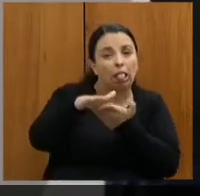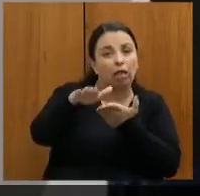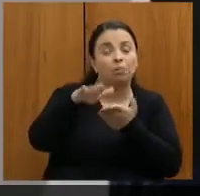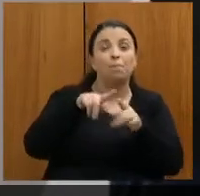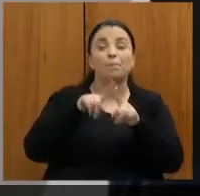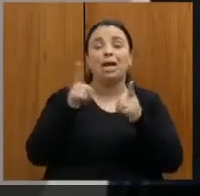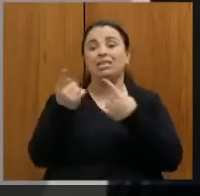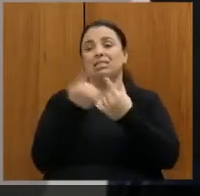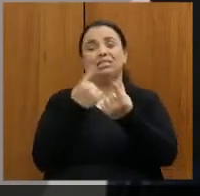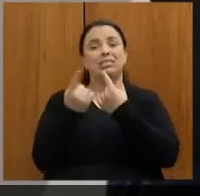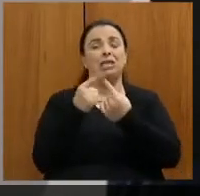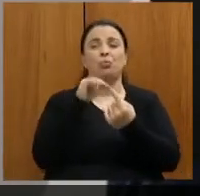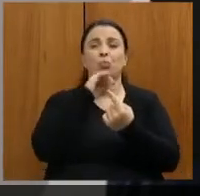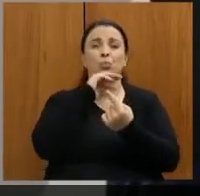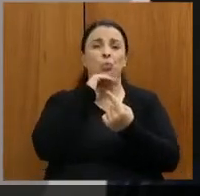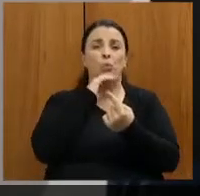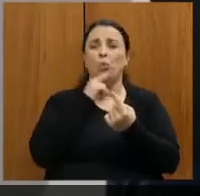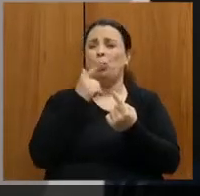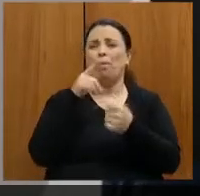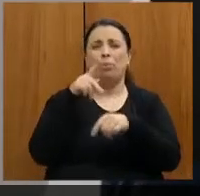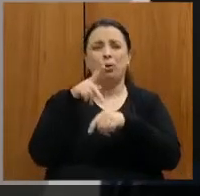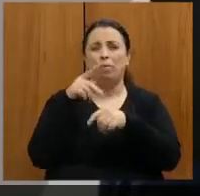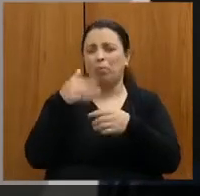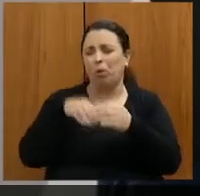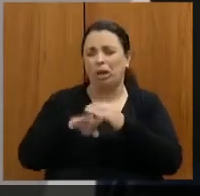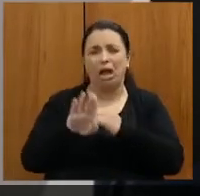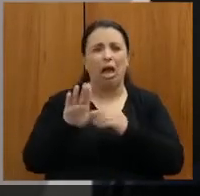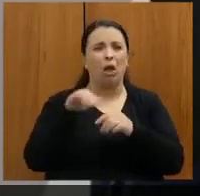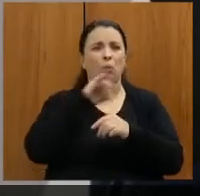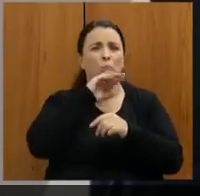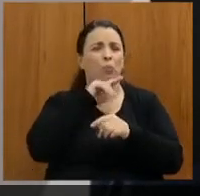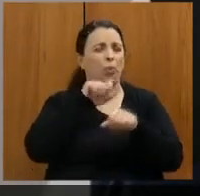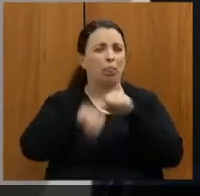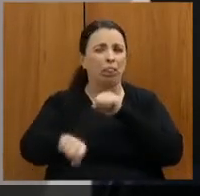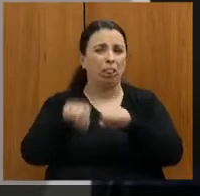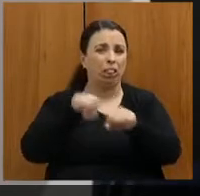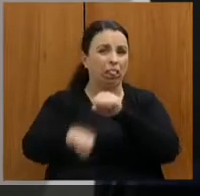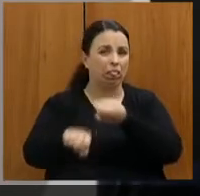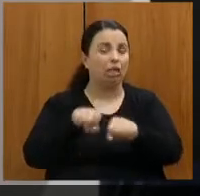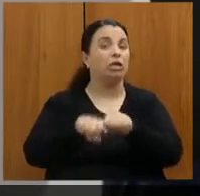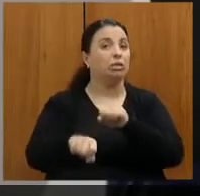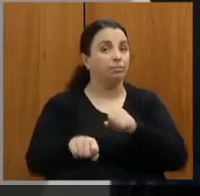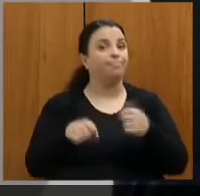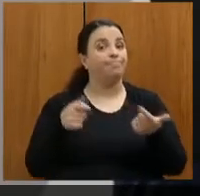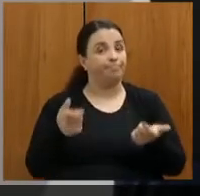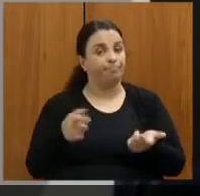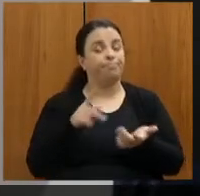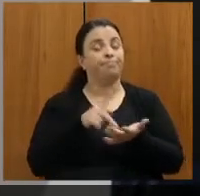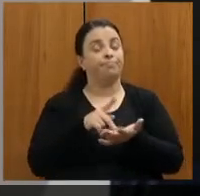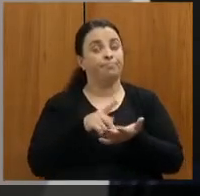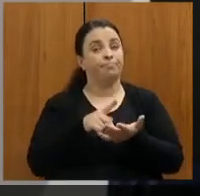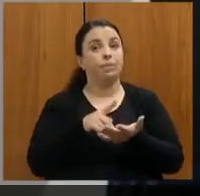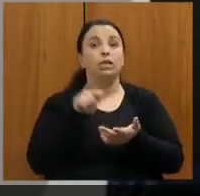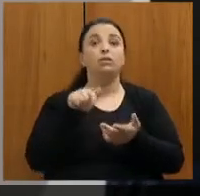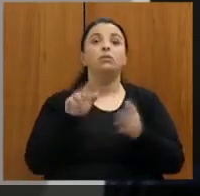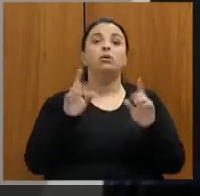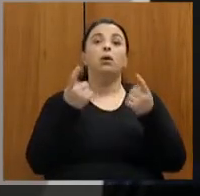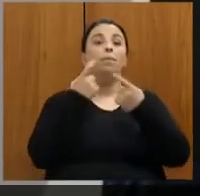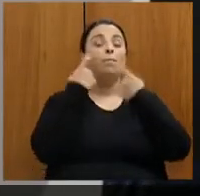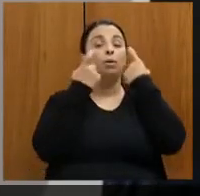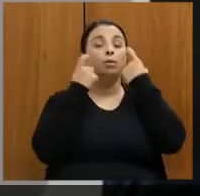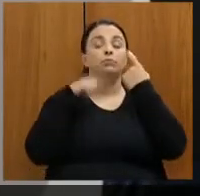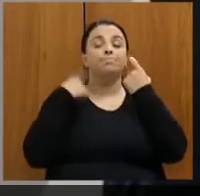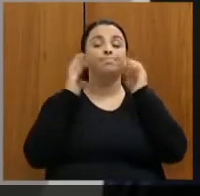muito ruins estão todas deteriorada muito danificadas então assim esta é uma preocupação que a gente